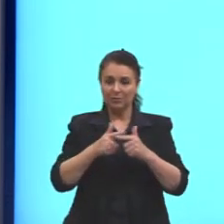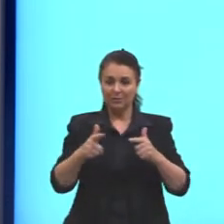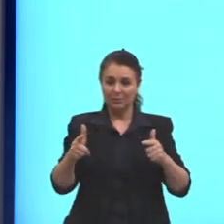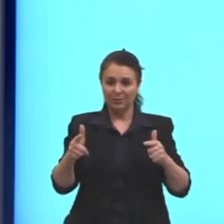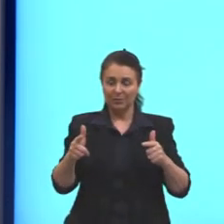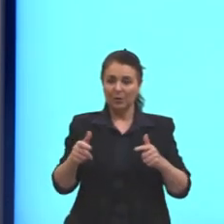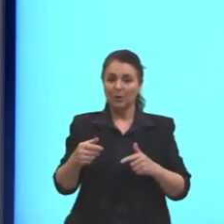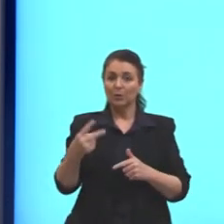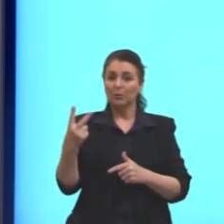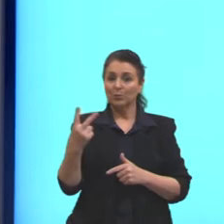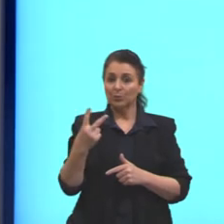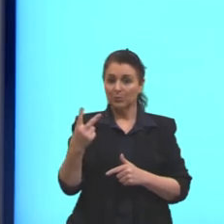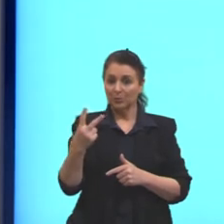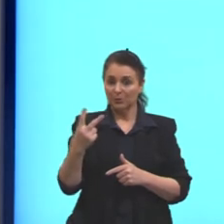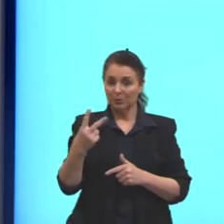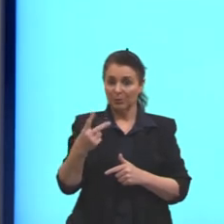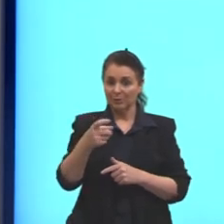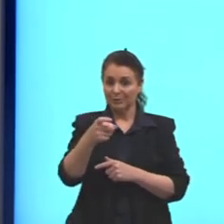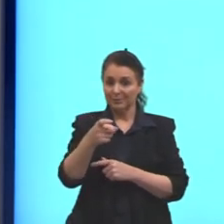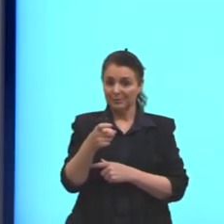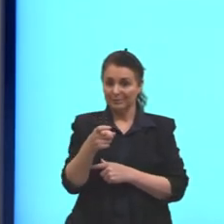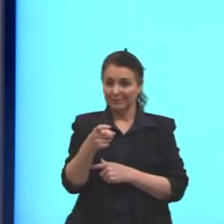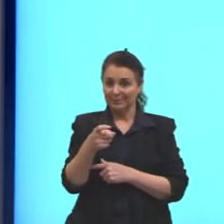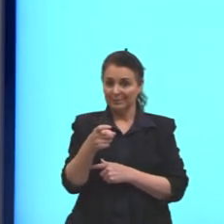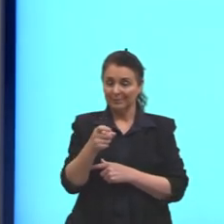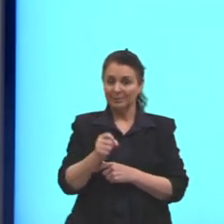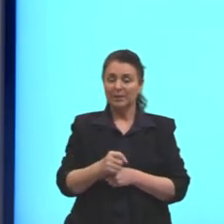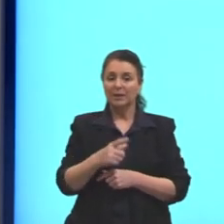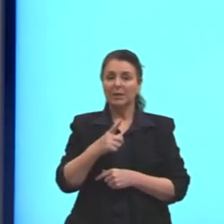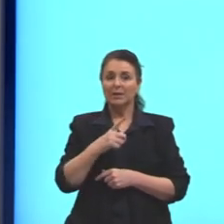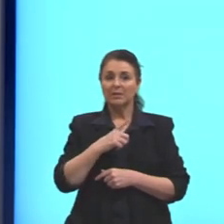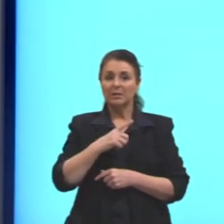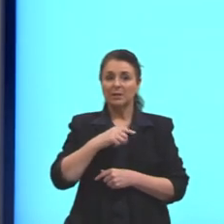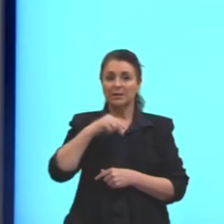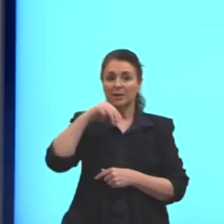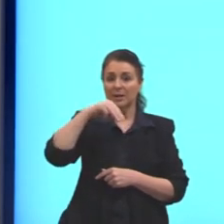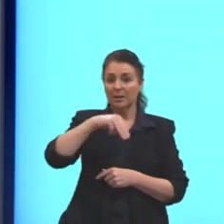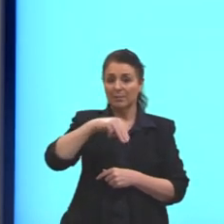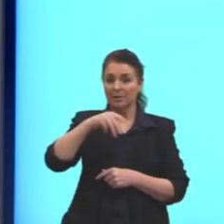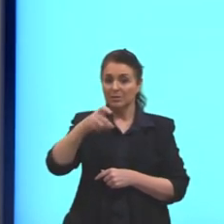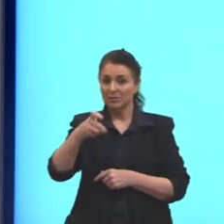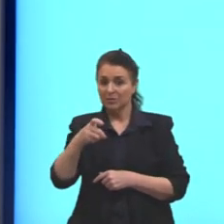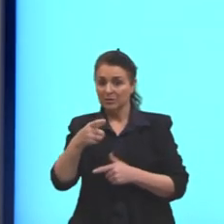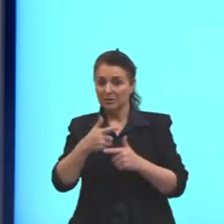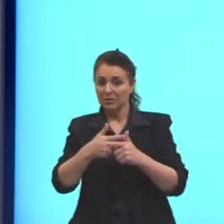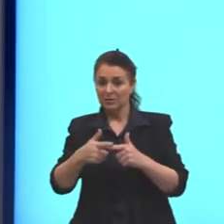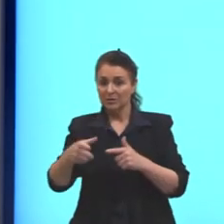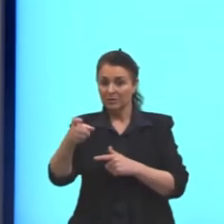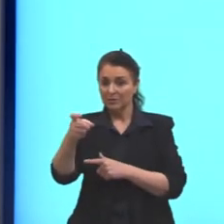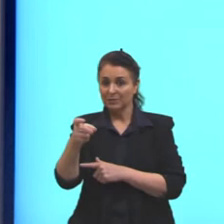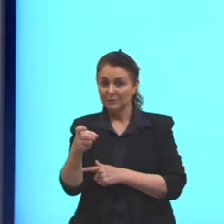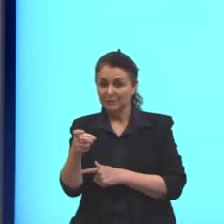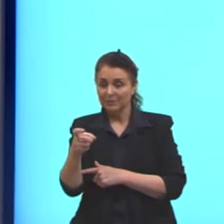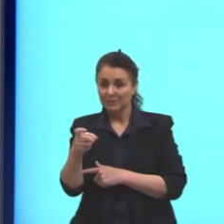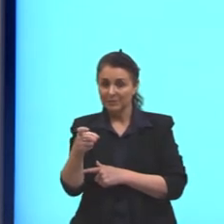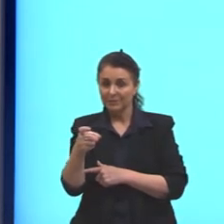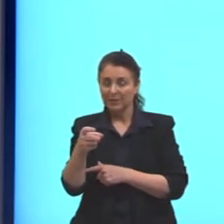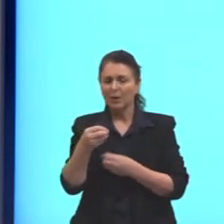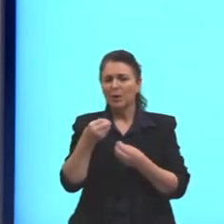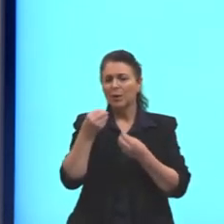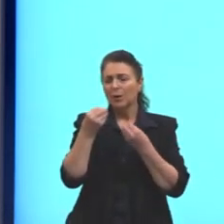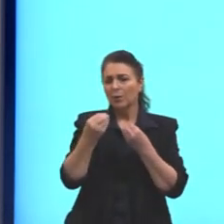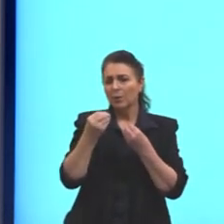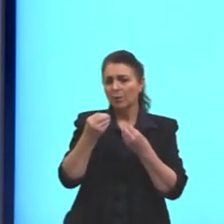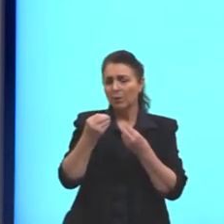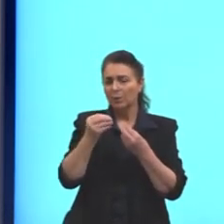dos dois termos por x nós tínhamos m x / x como é que